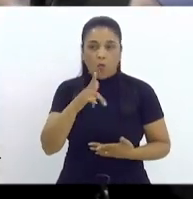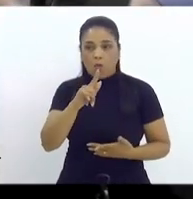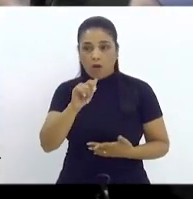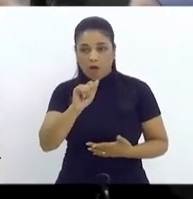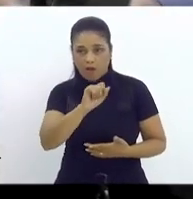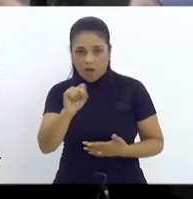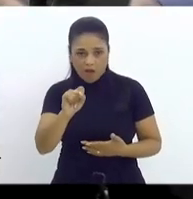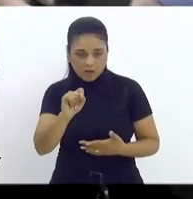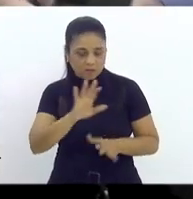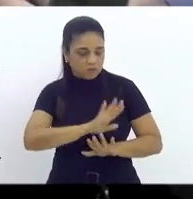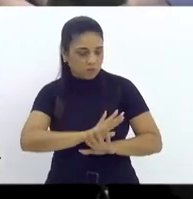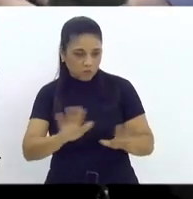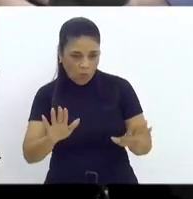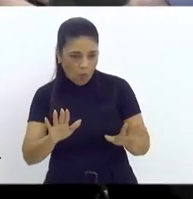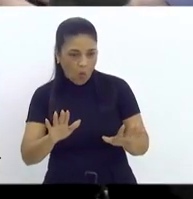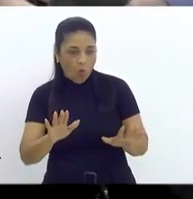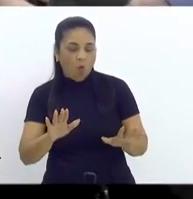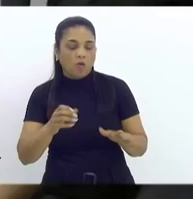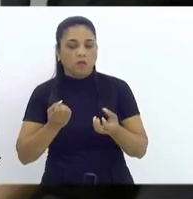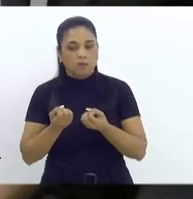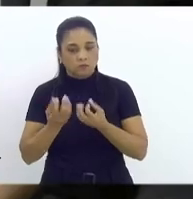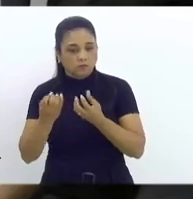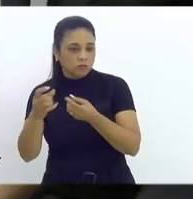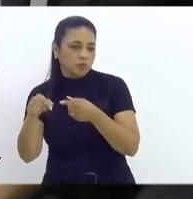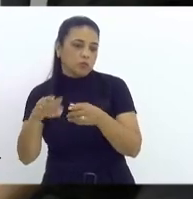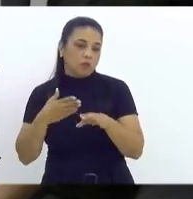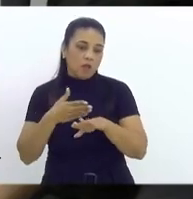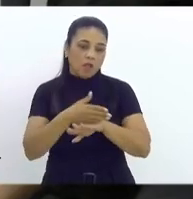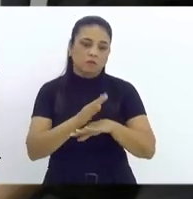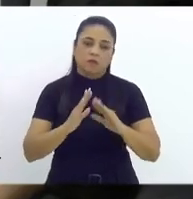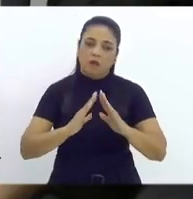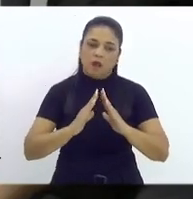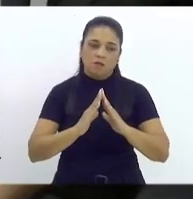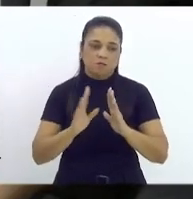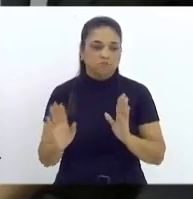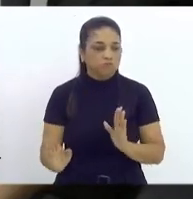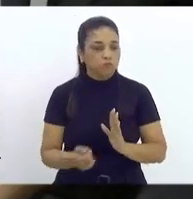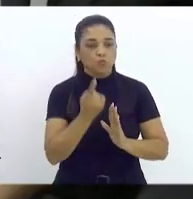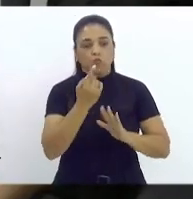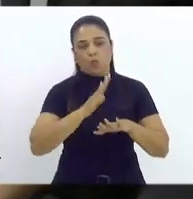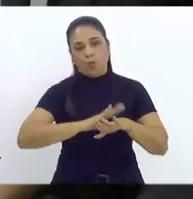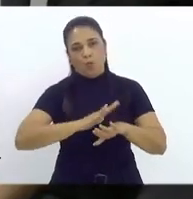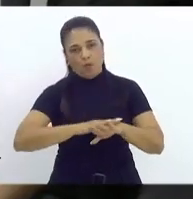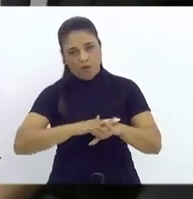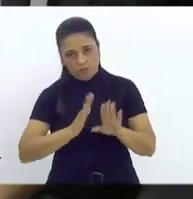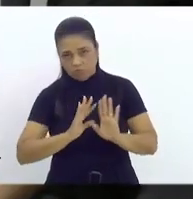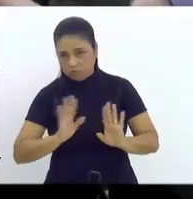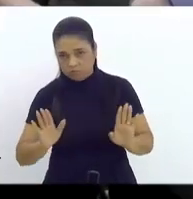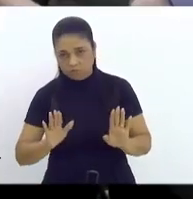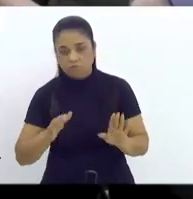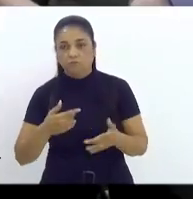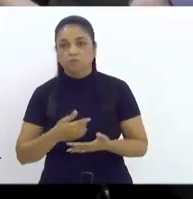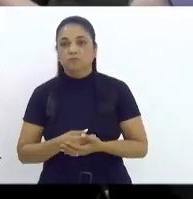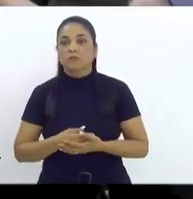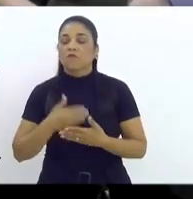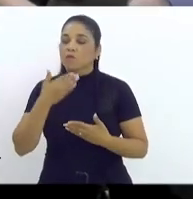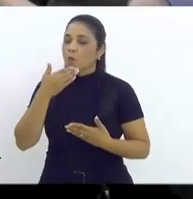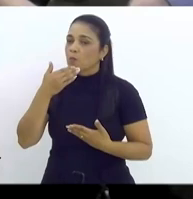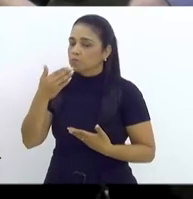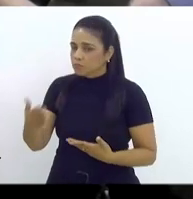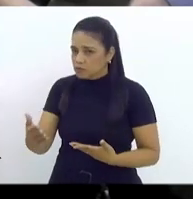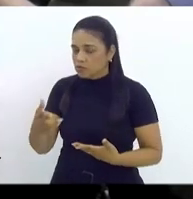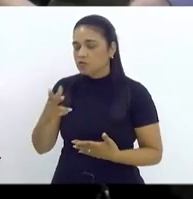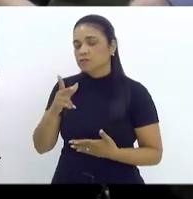único momento que a distribuidora entra na casa do cliente. Presidente, eu vou pedir a Vossa Excelência que, em